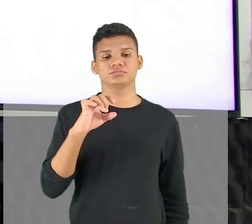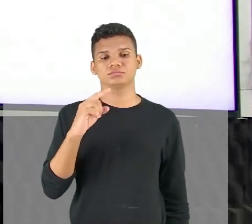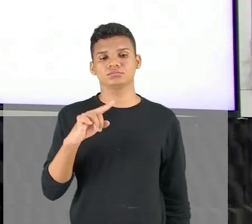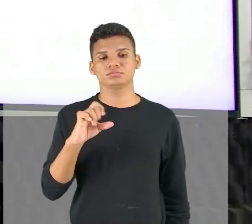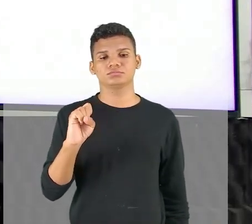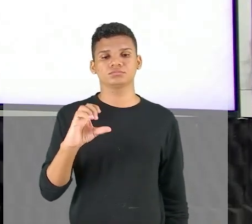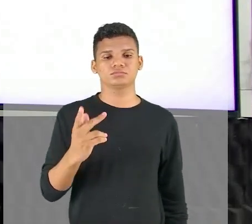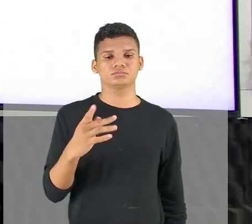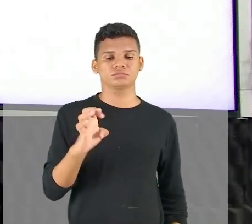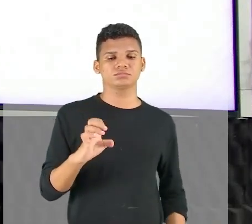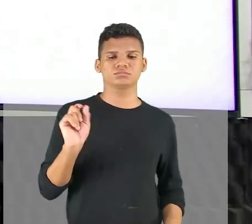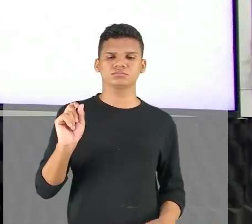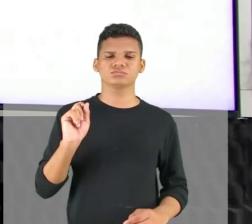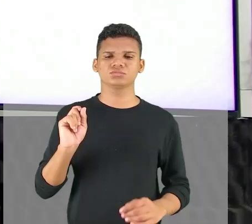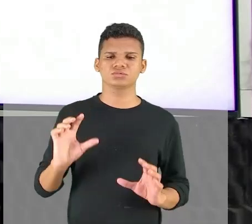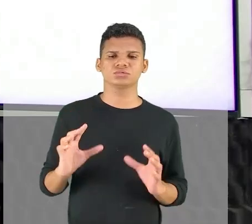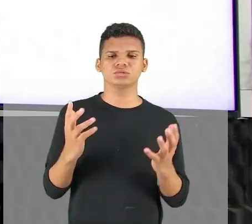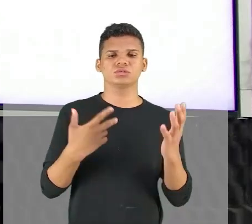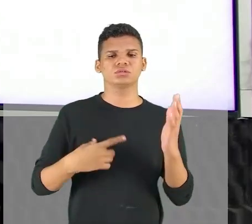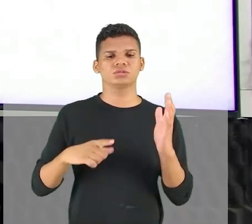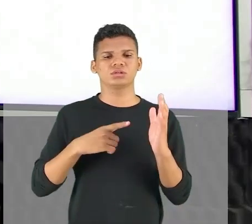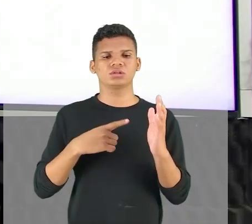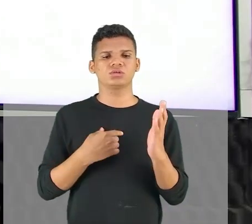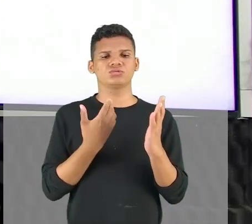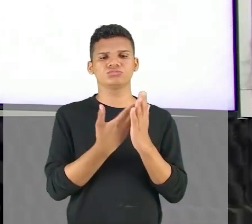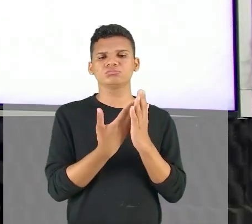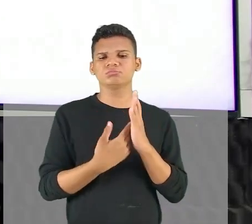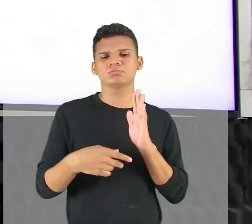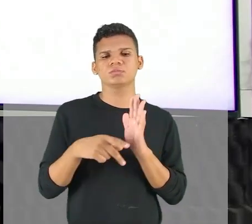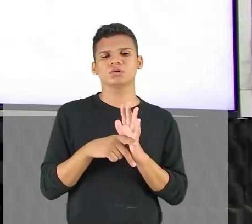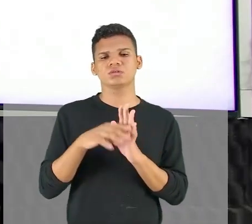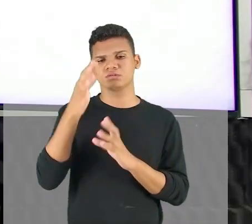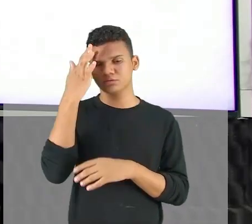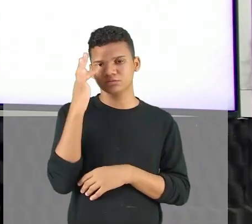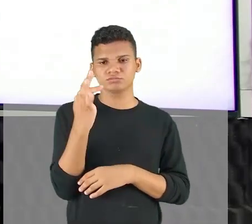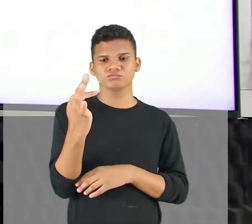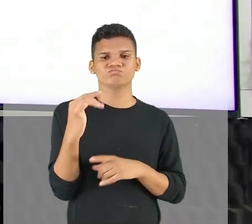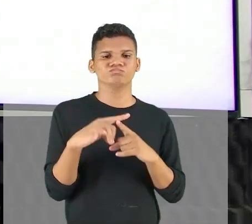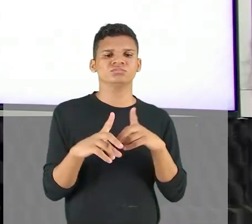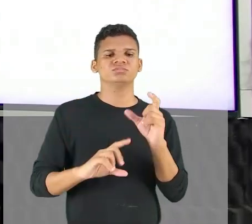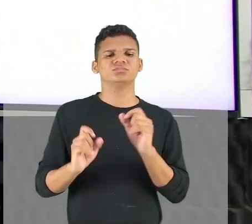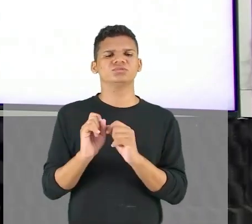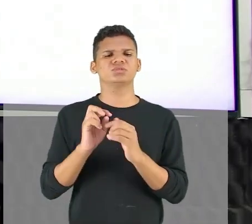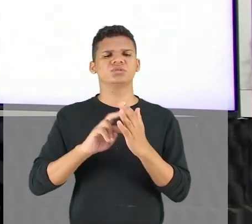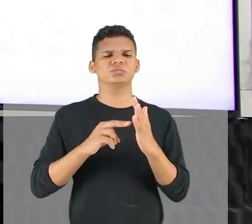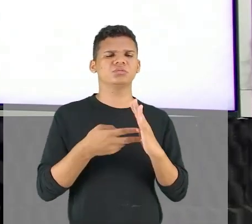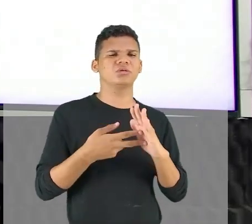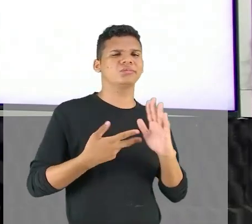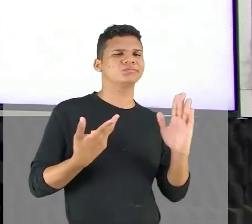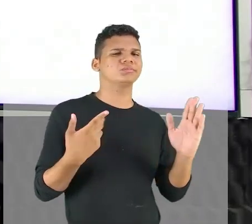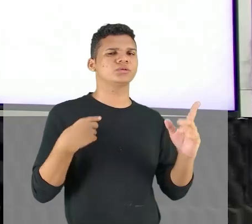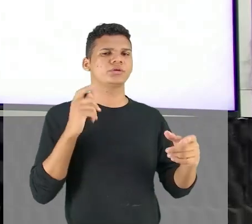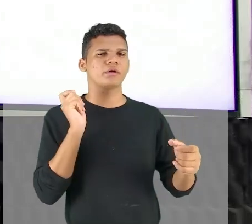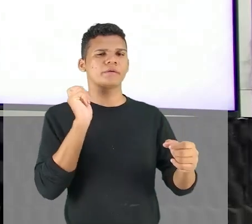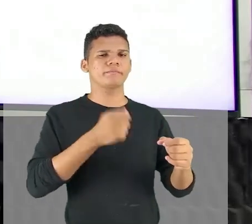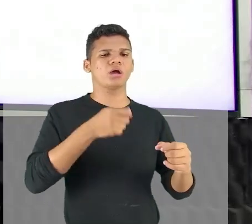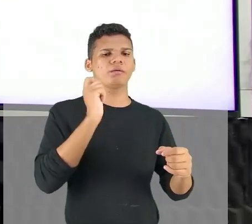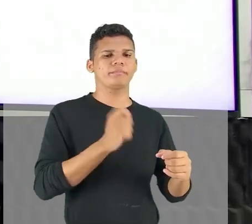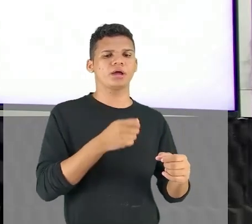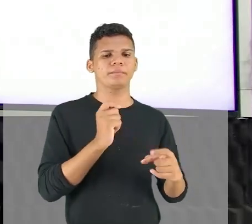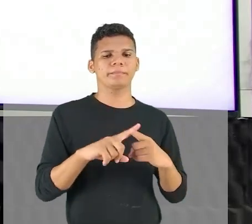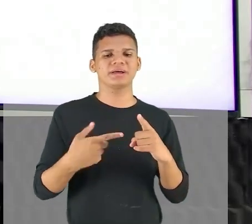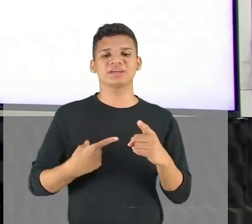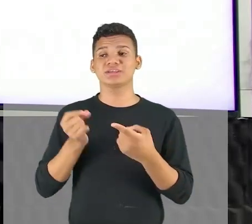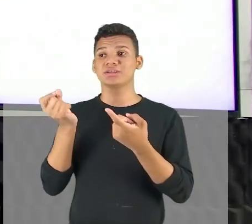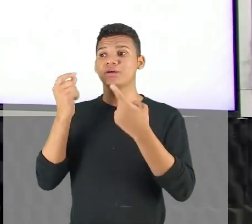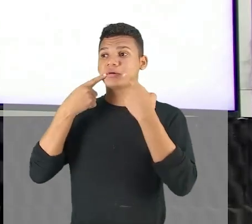por muitos por haver filosofado, no dizer comum, a golpes de martelo, uma vez que realizou